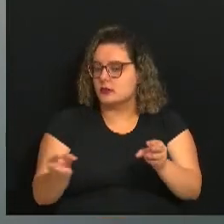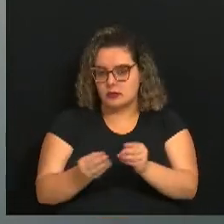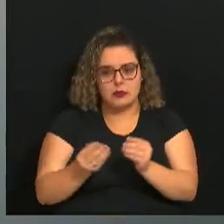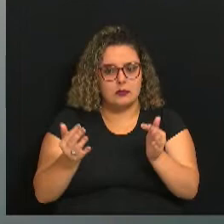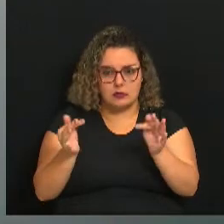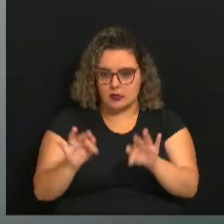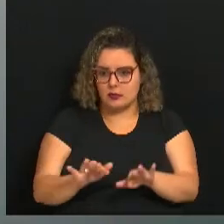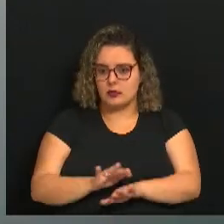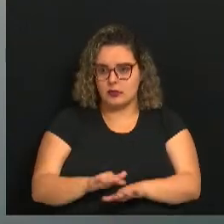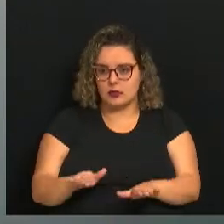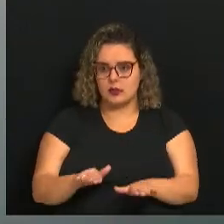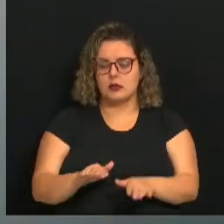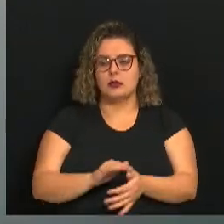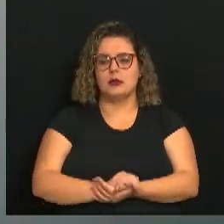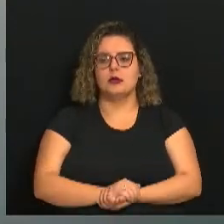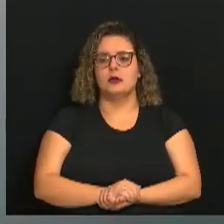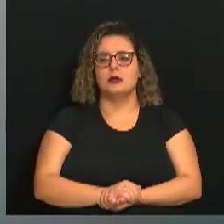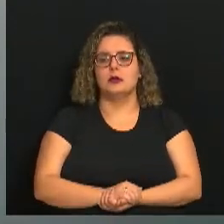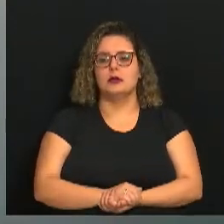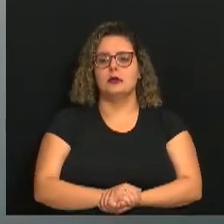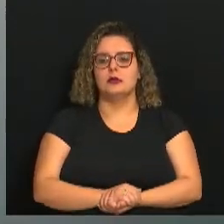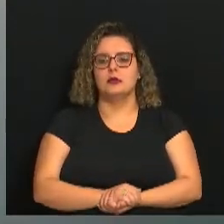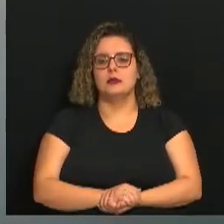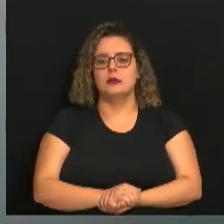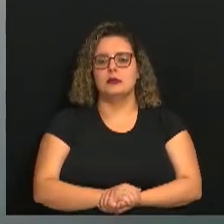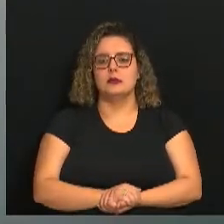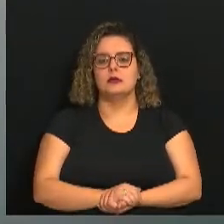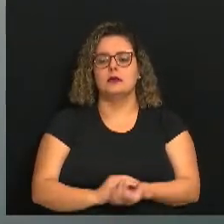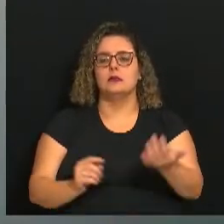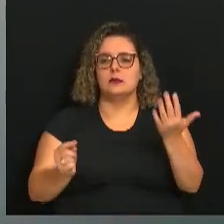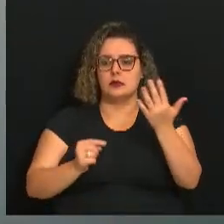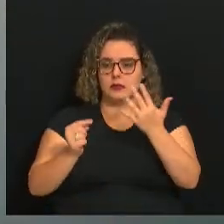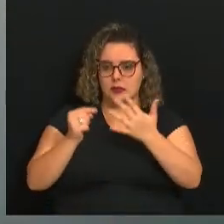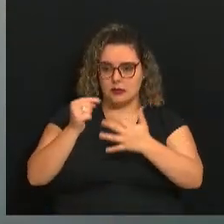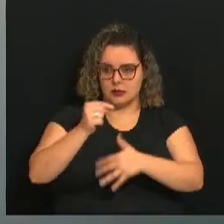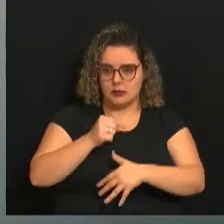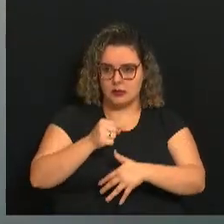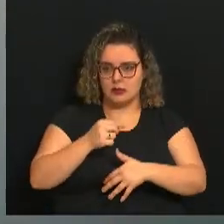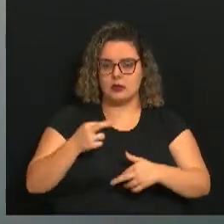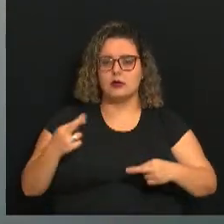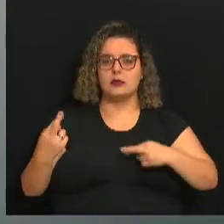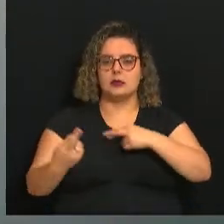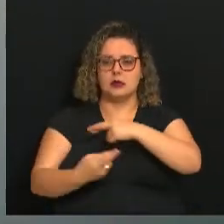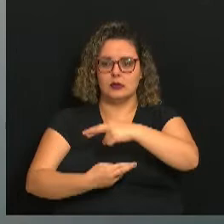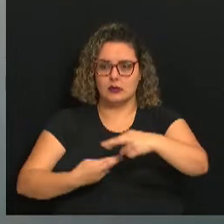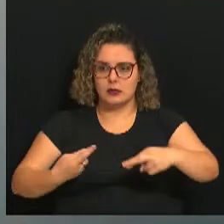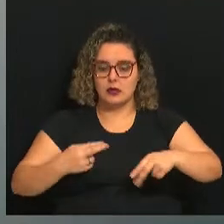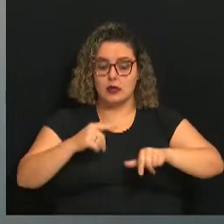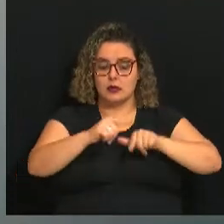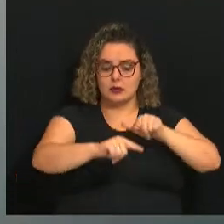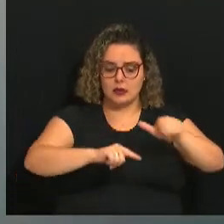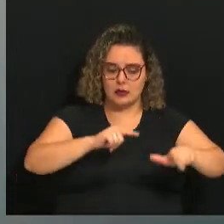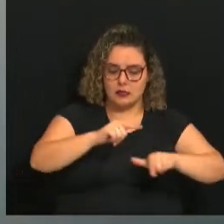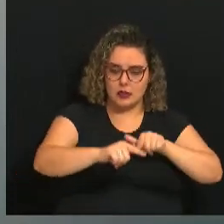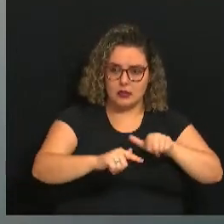você, algumas questões diferentes na relação trabalhador-empresa,